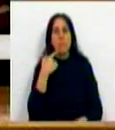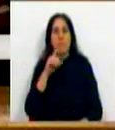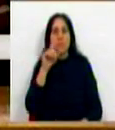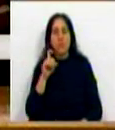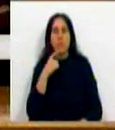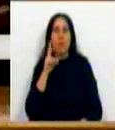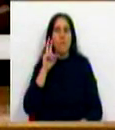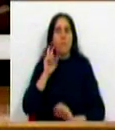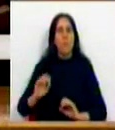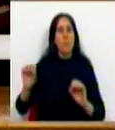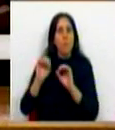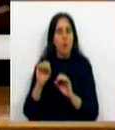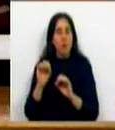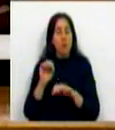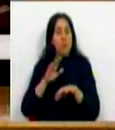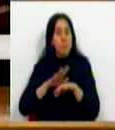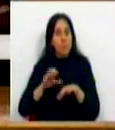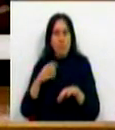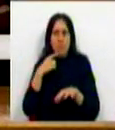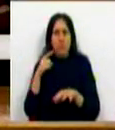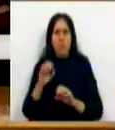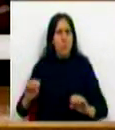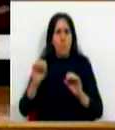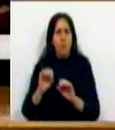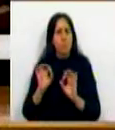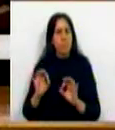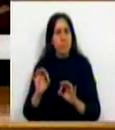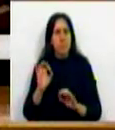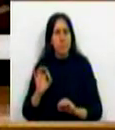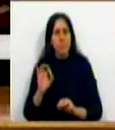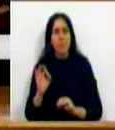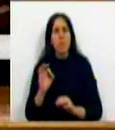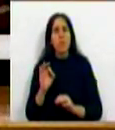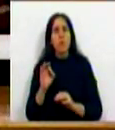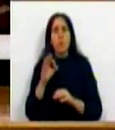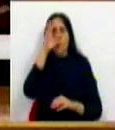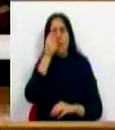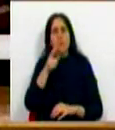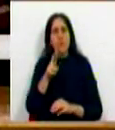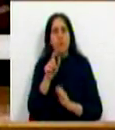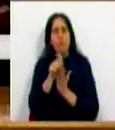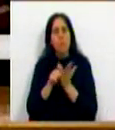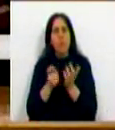era desvalorizada, pura e simplesmente negada, e não fazia de todo parte da agenda do anterior governo.